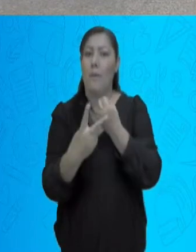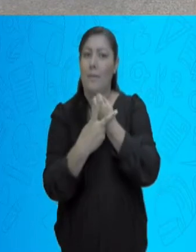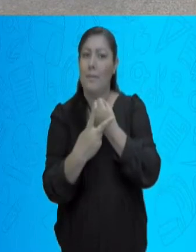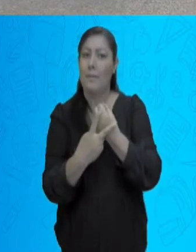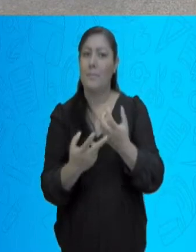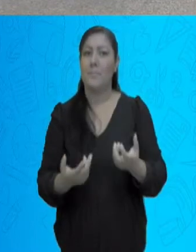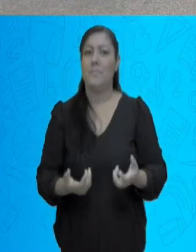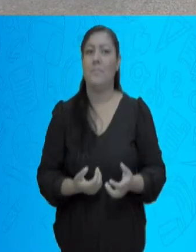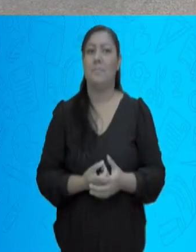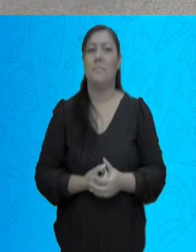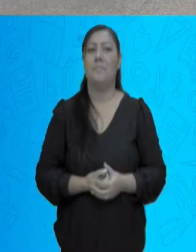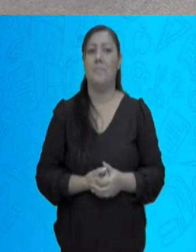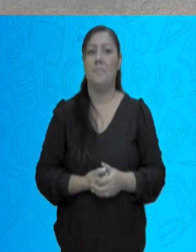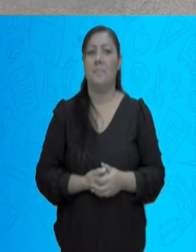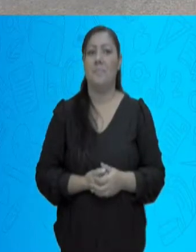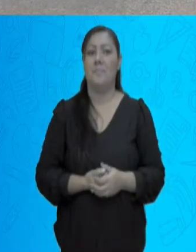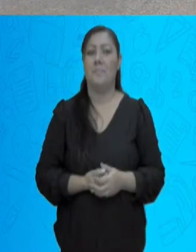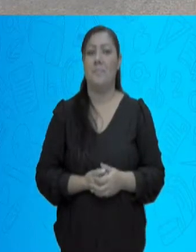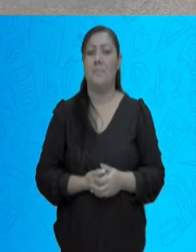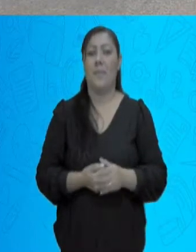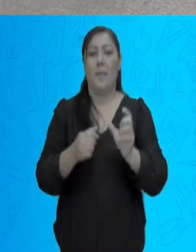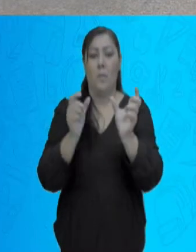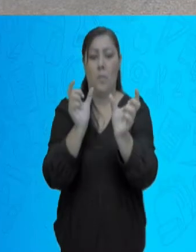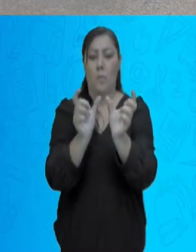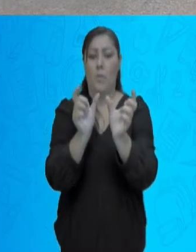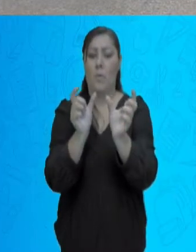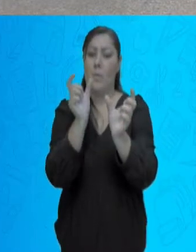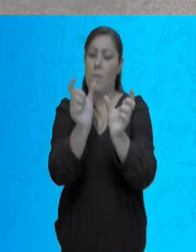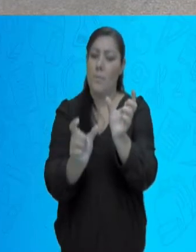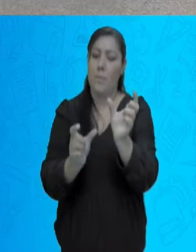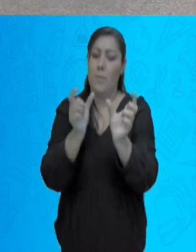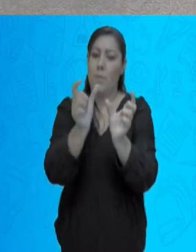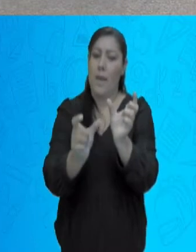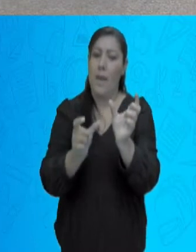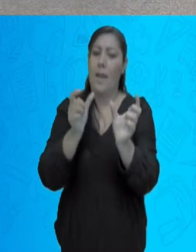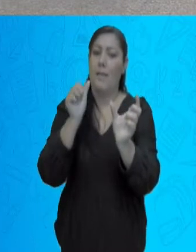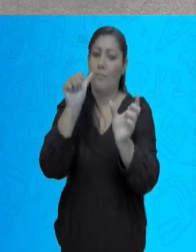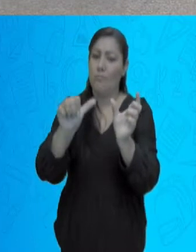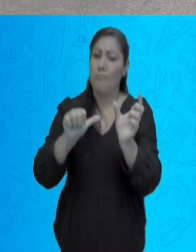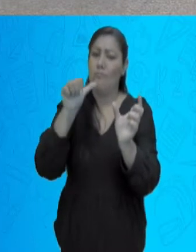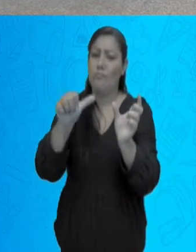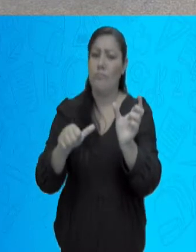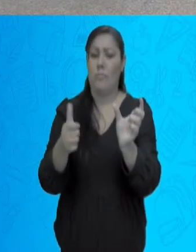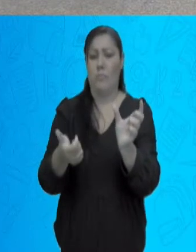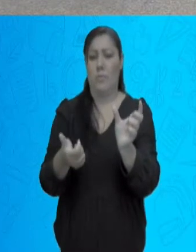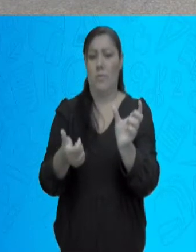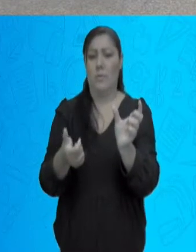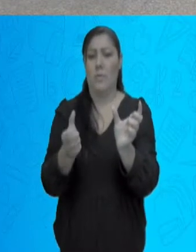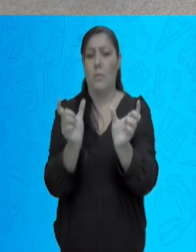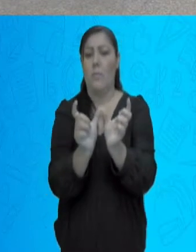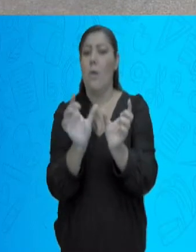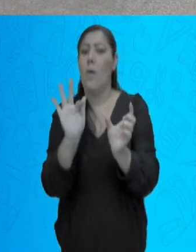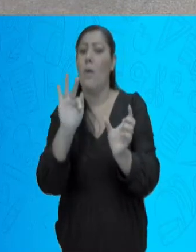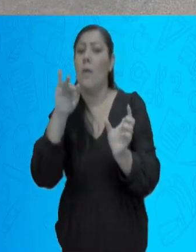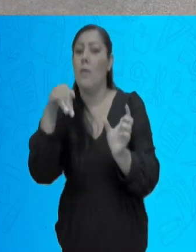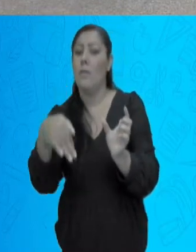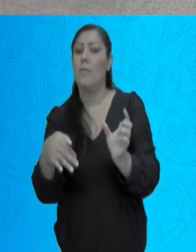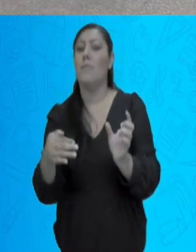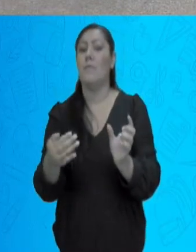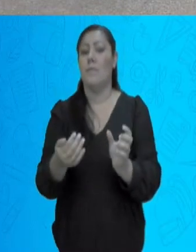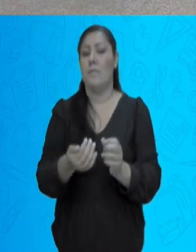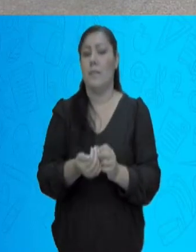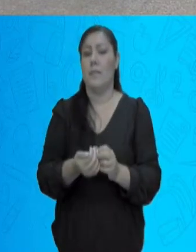A desinência são as terminações e elas expressam o modo e o